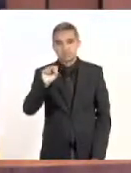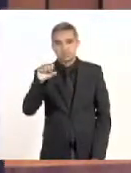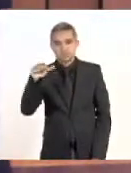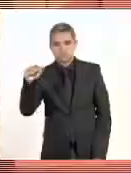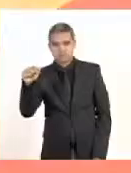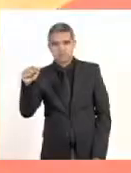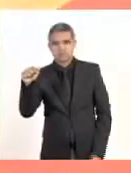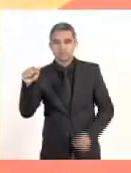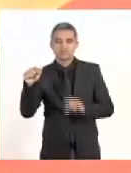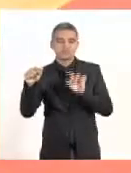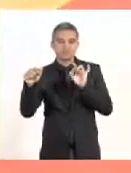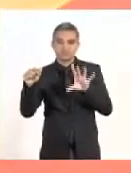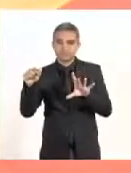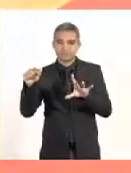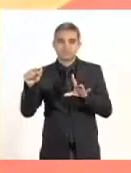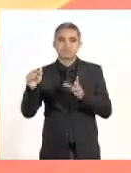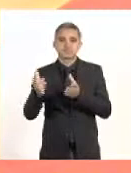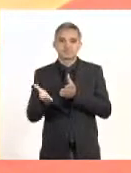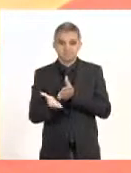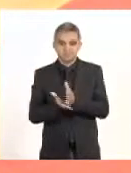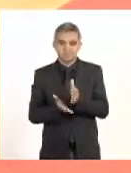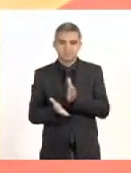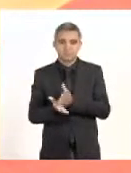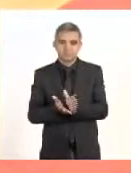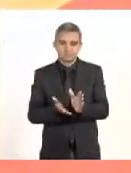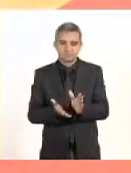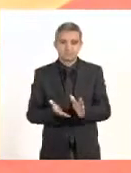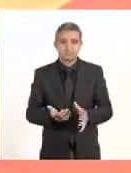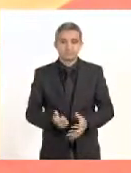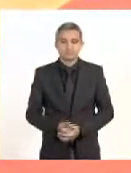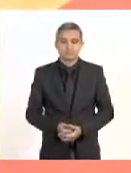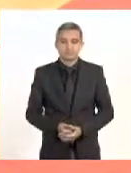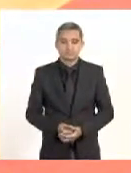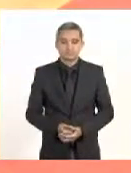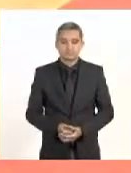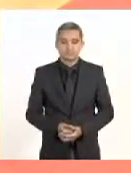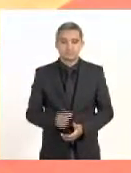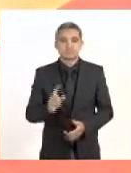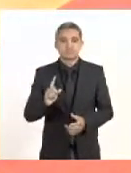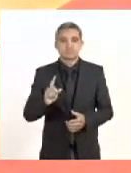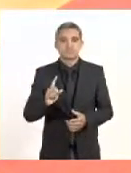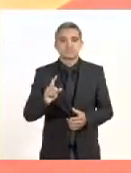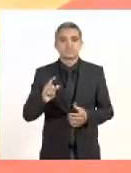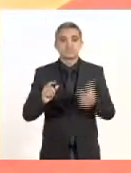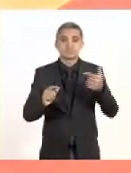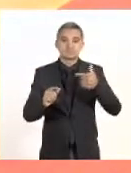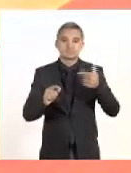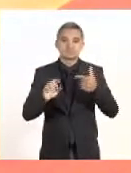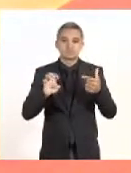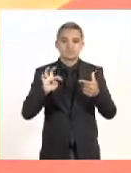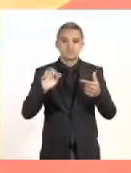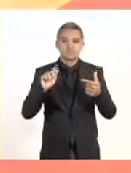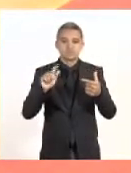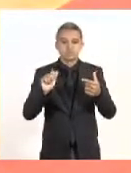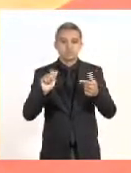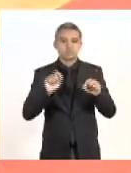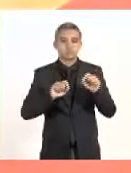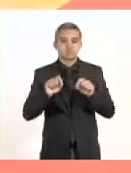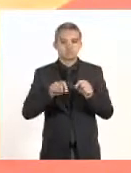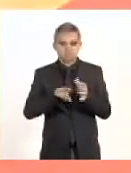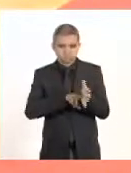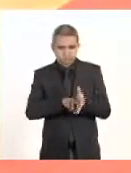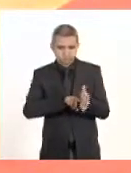387 policiais que ainda vão passar ainda pelo mais uma etapa, que é a questão da triagem na